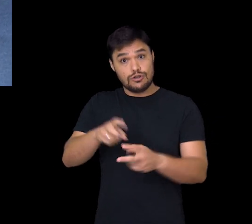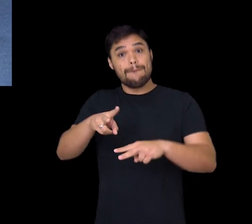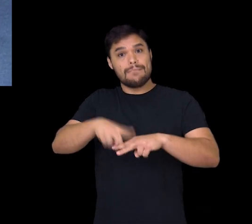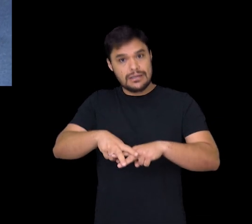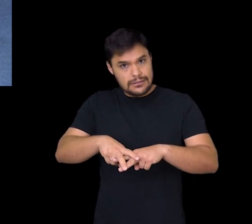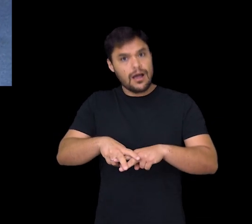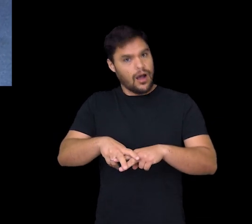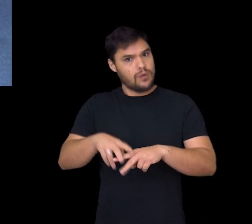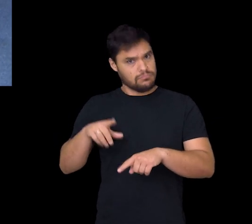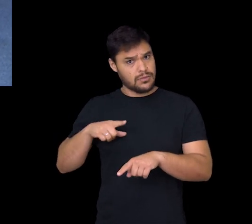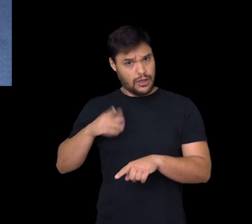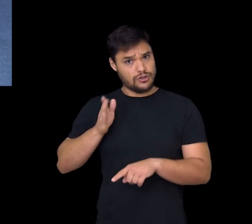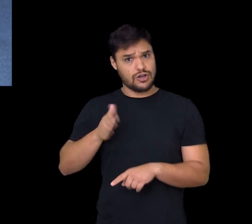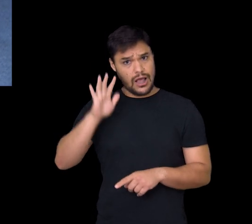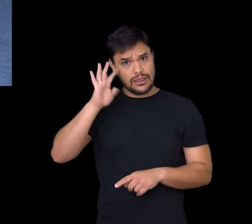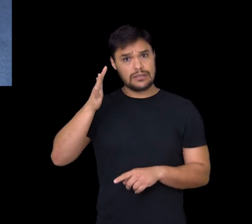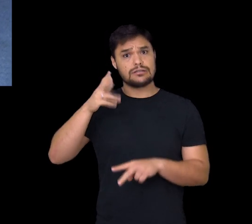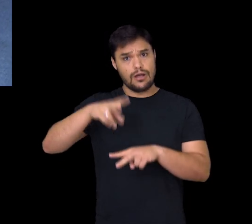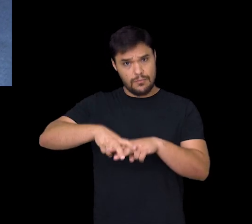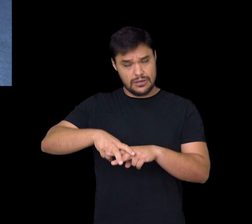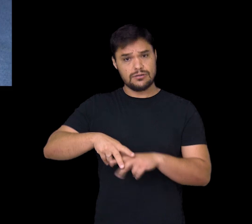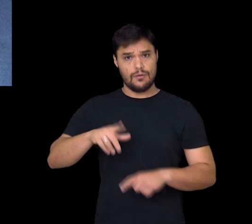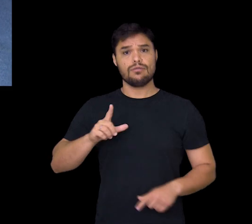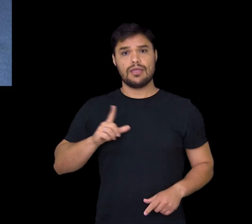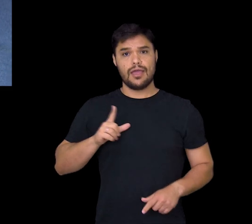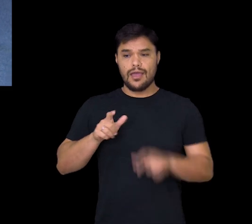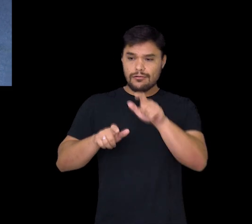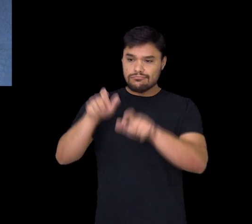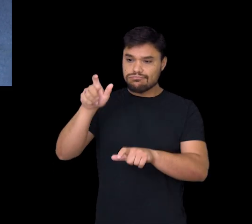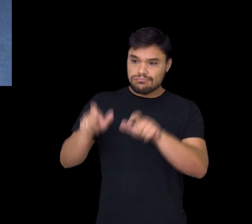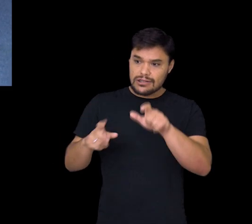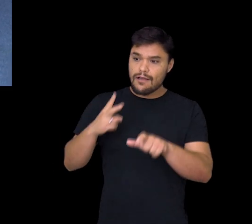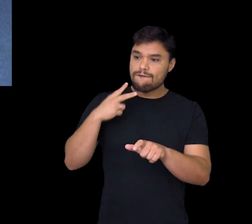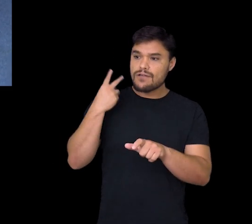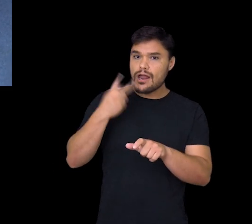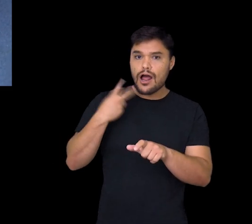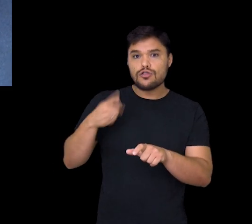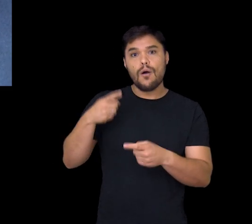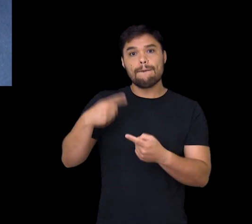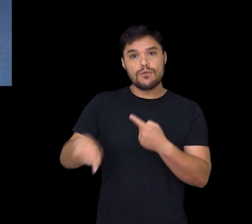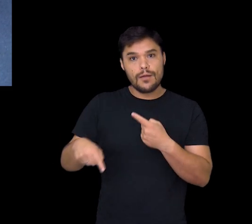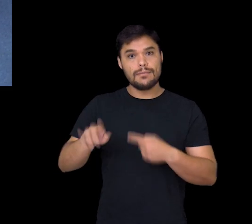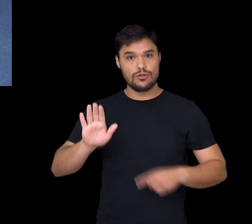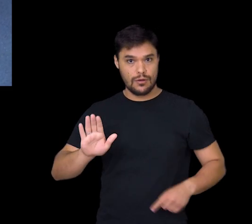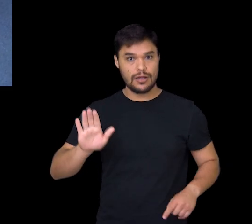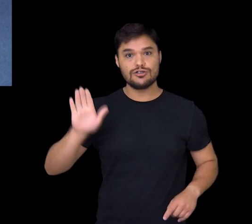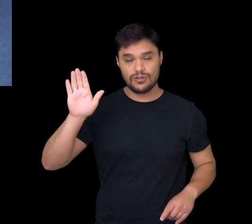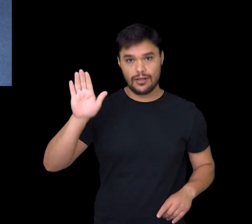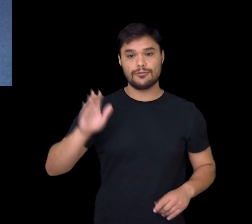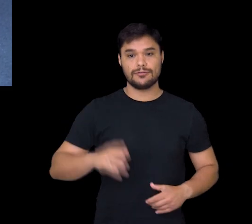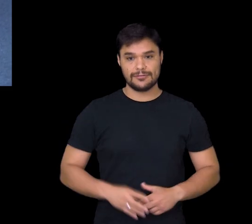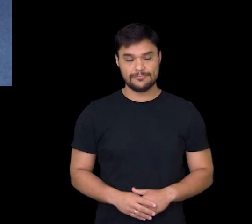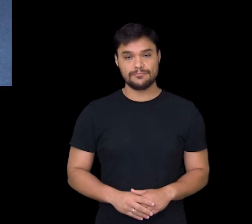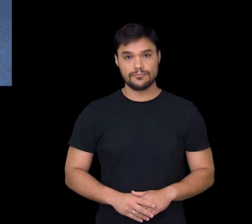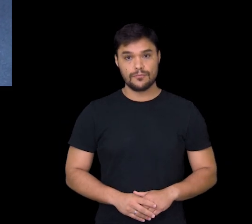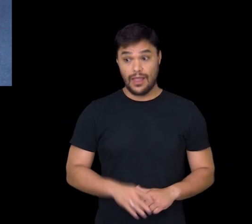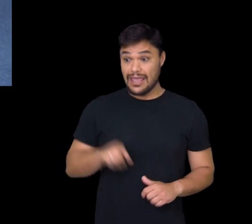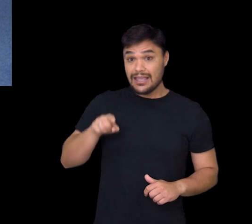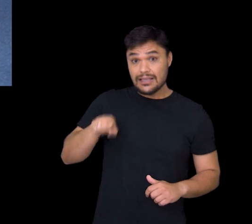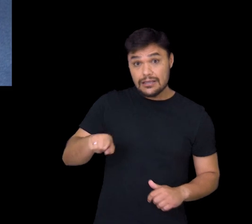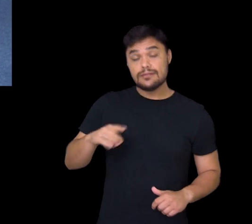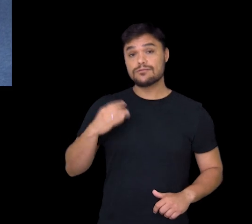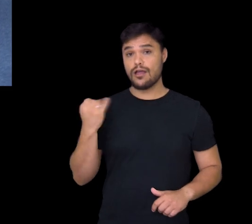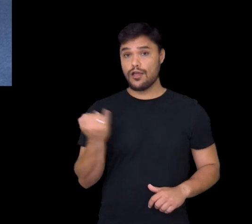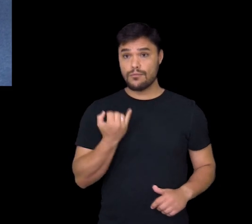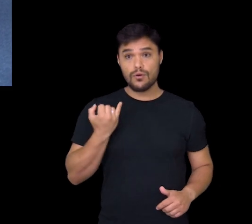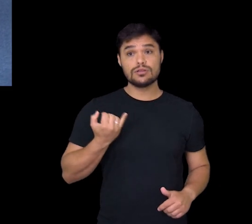de detenção, com pena de detenção. Esses vereadores que foram impedidos de concorrer. Então,